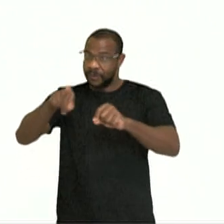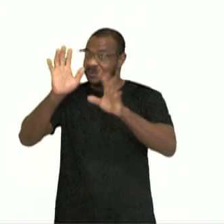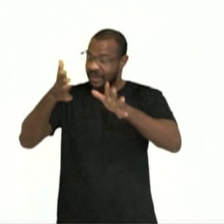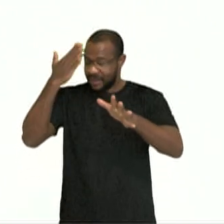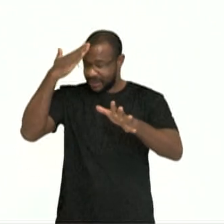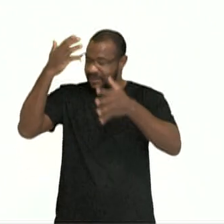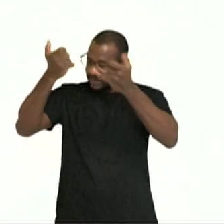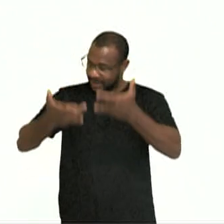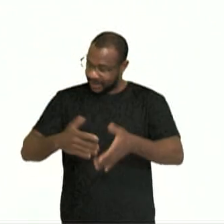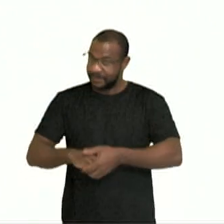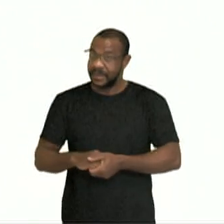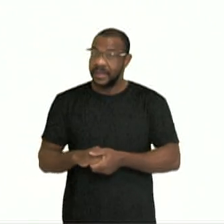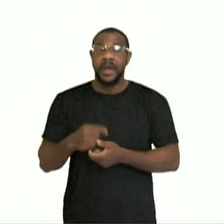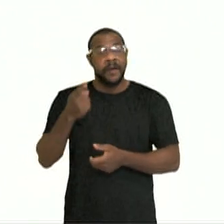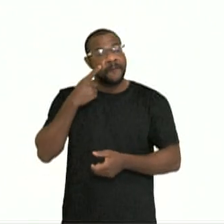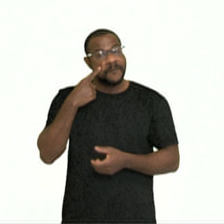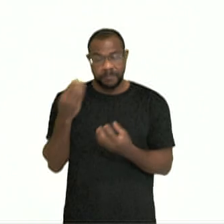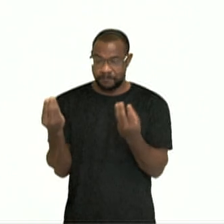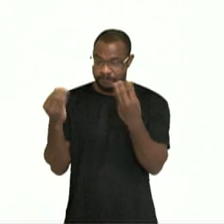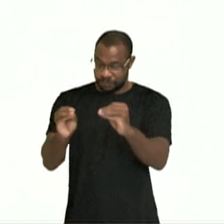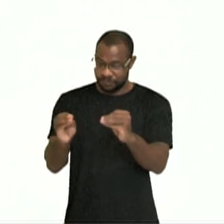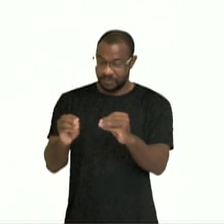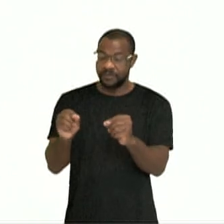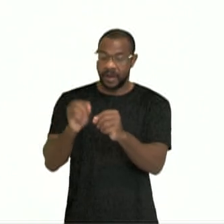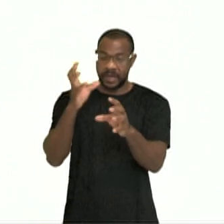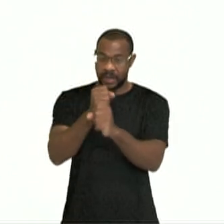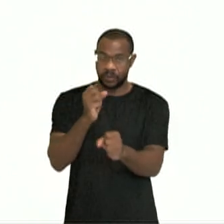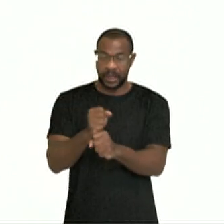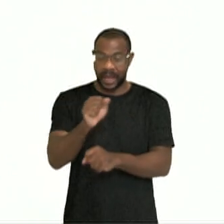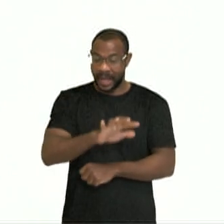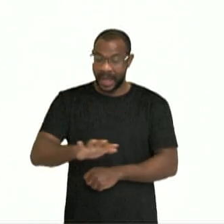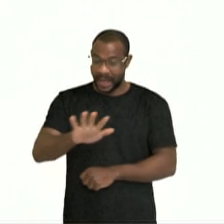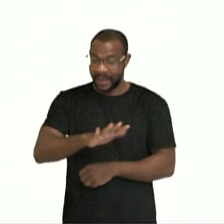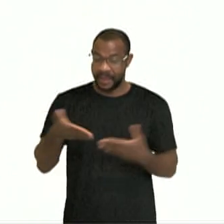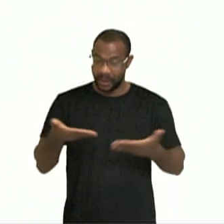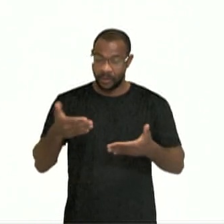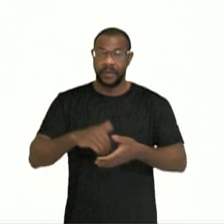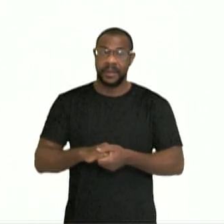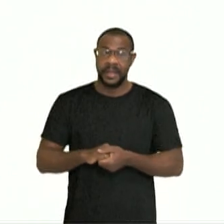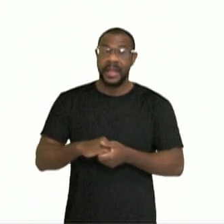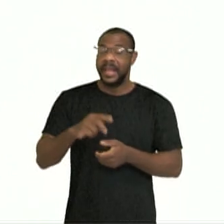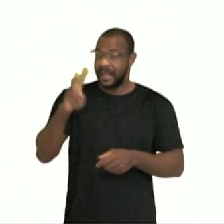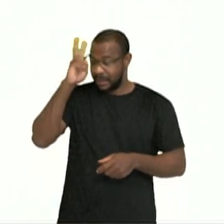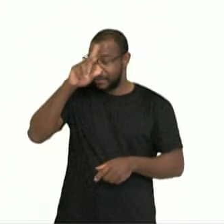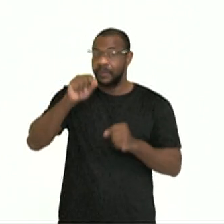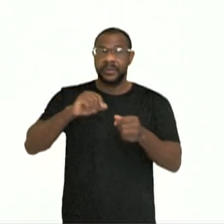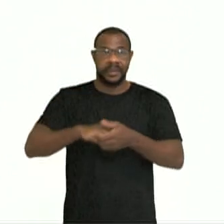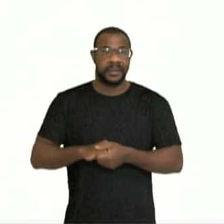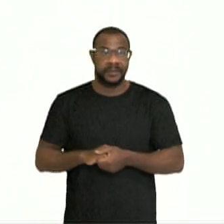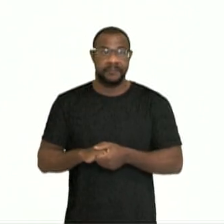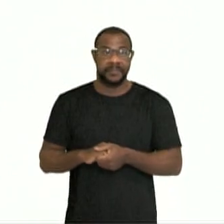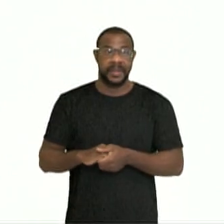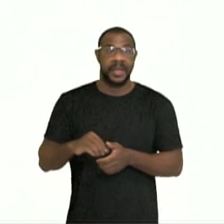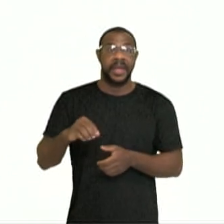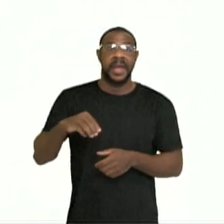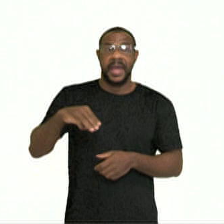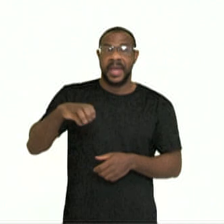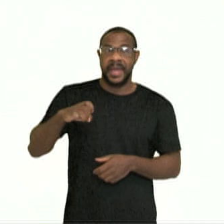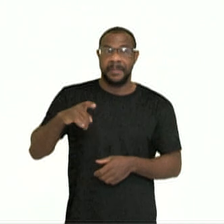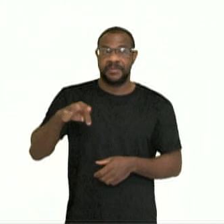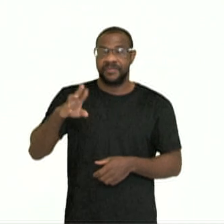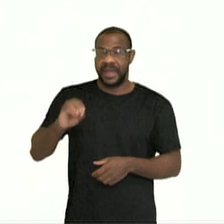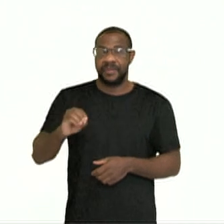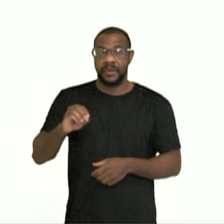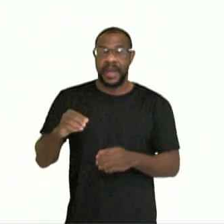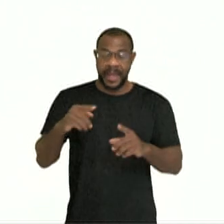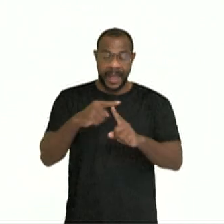ali, você vai aplicar a partir dela e calcular essa área. Lembrando que o hemisfério é o quê? Metade da área